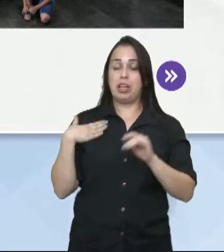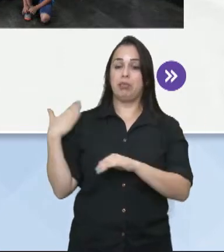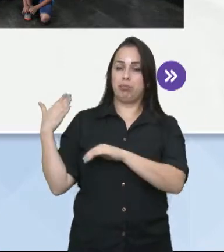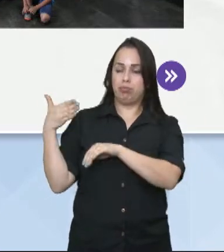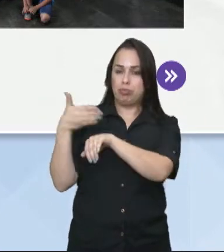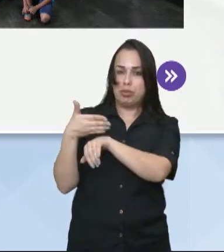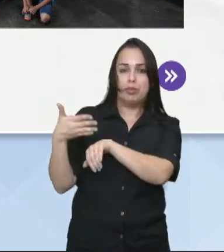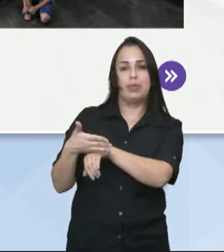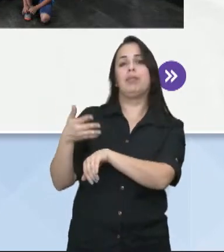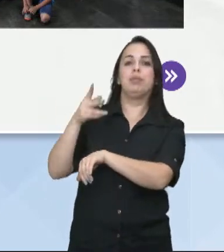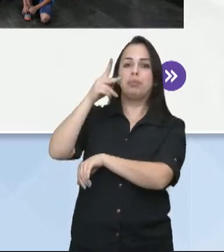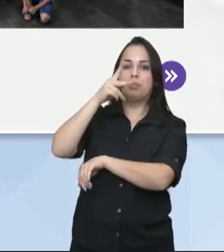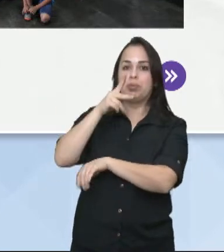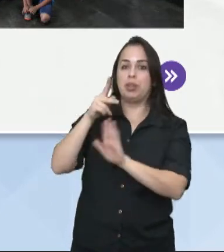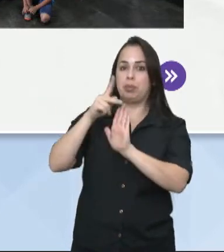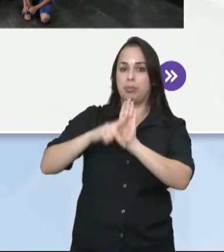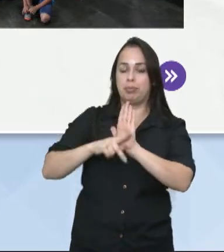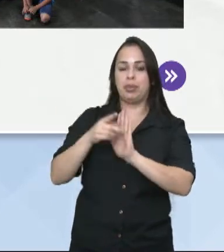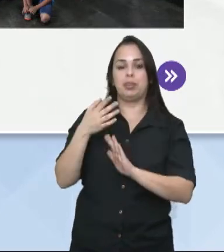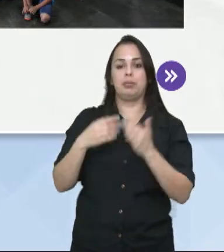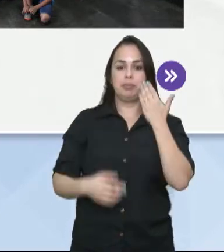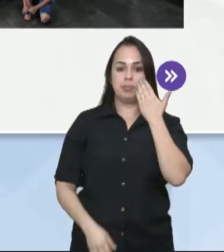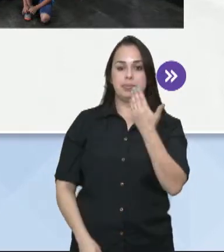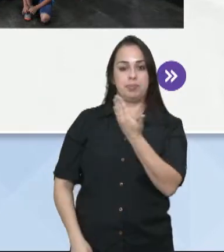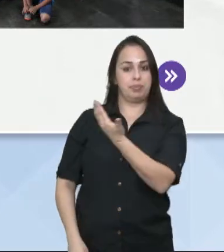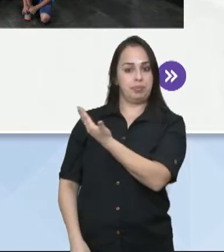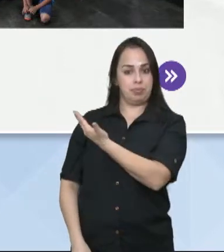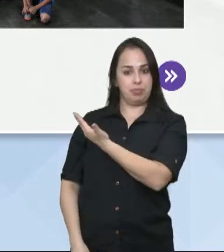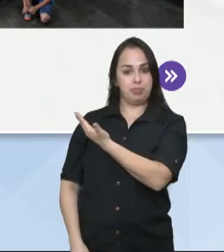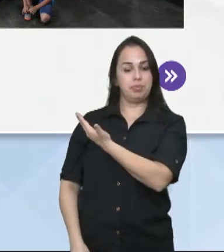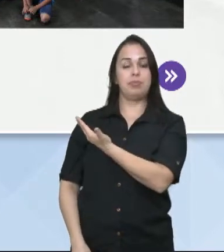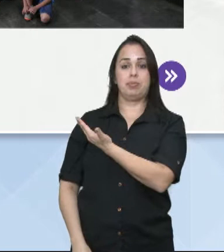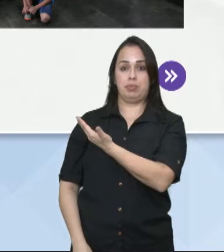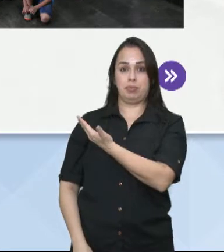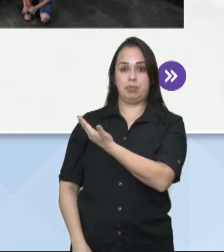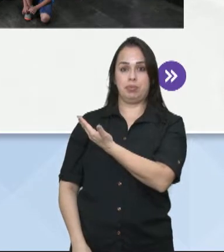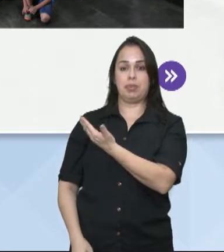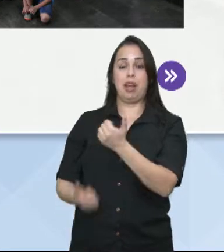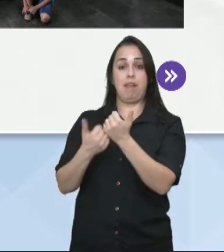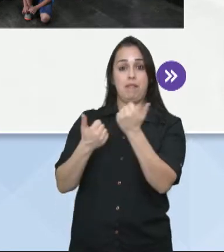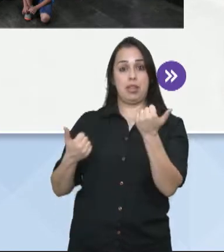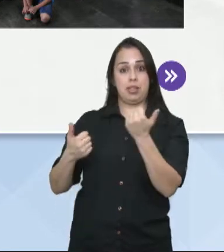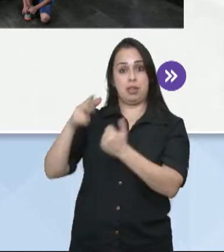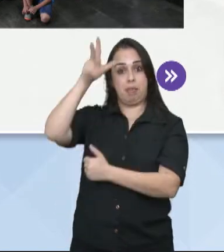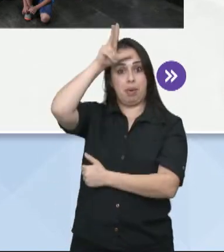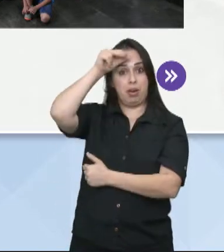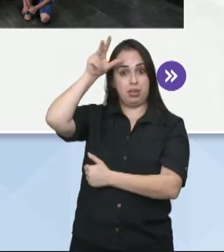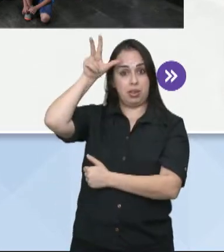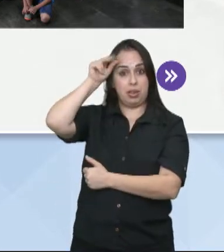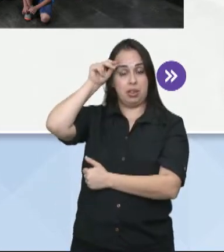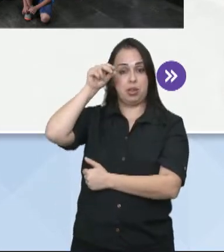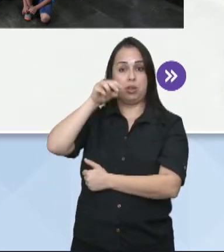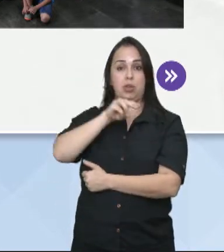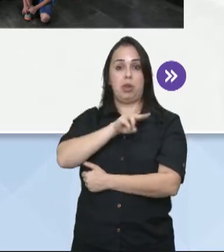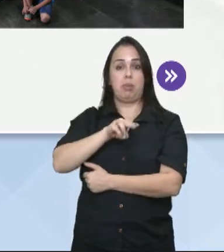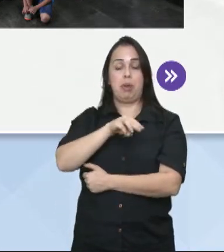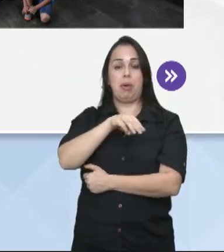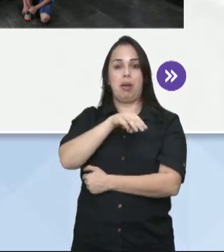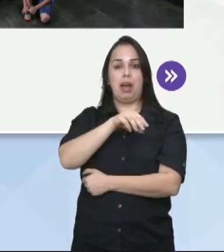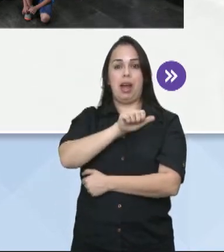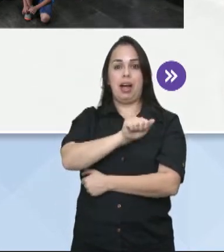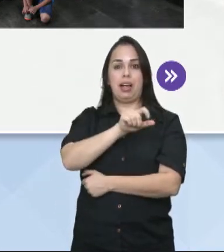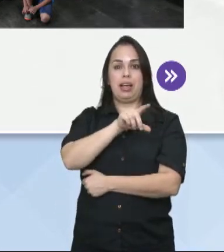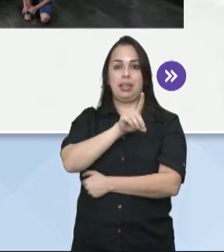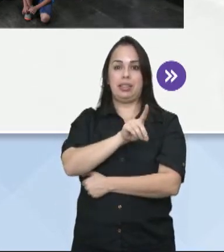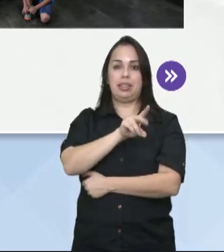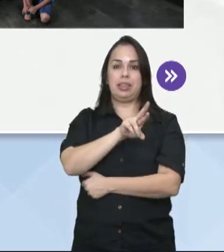projetos. Vocês estão vendo ali na foto também a nossa vice-prefeita, Adriana Mussi, que entregou